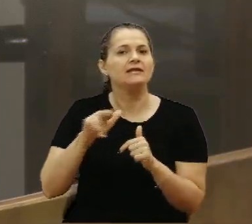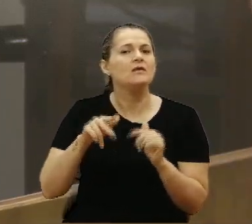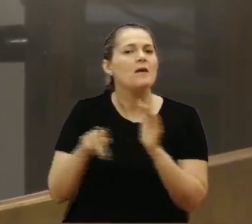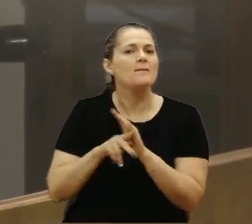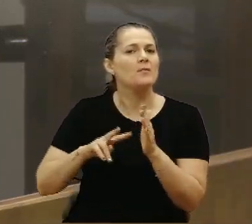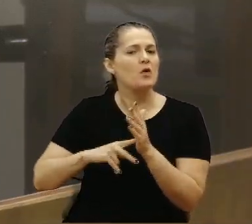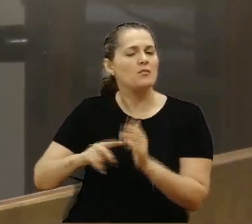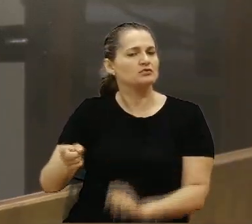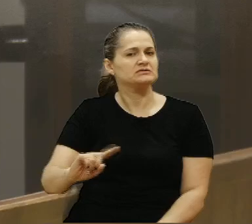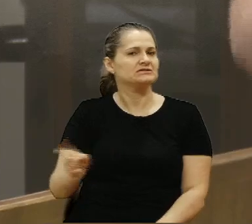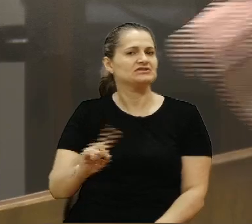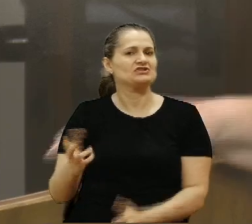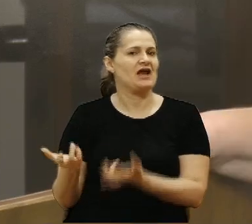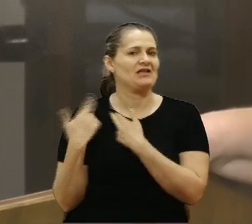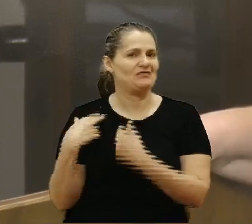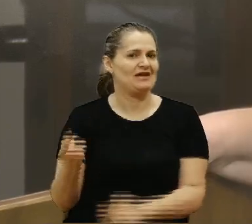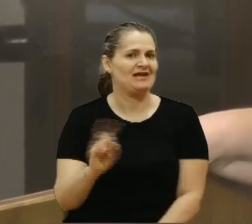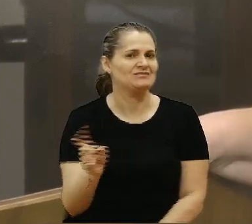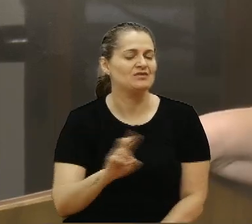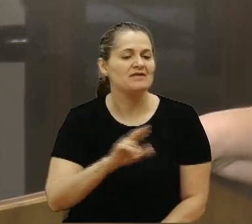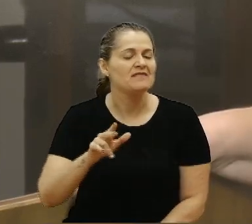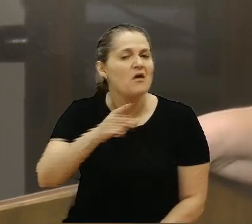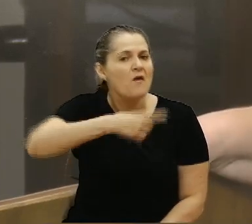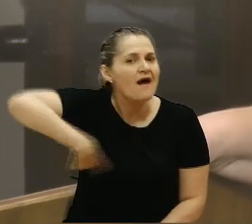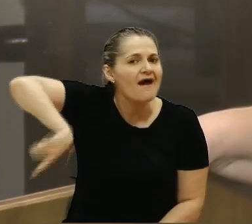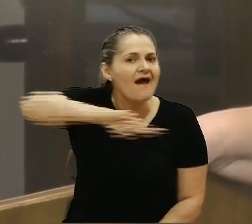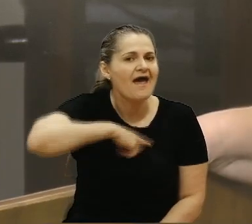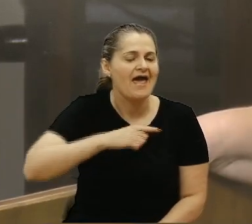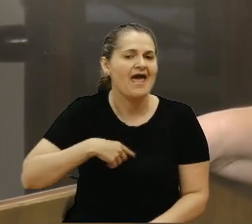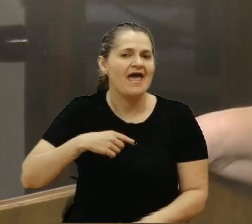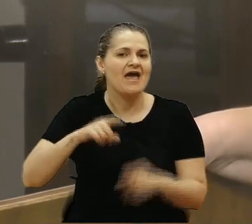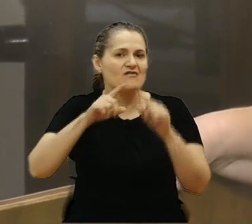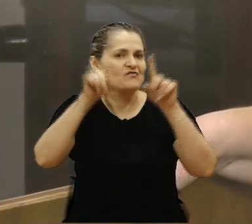Sindiserve, não é das pessoas que estão aqui.